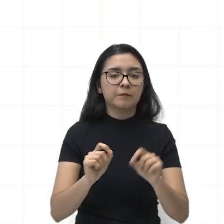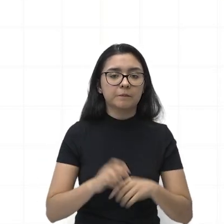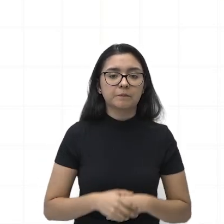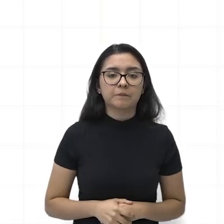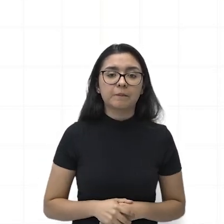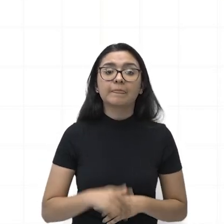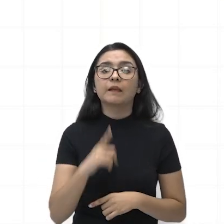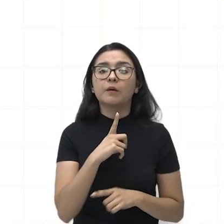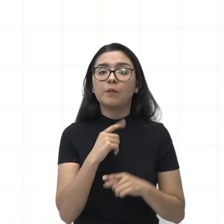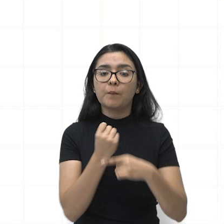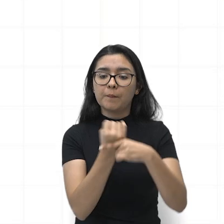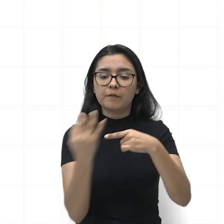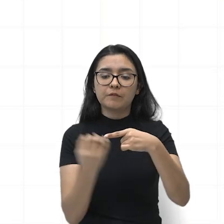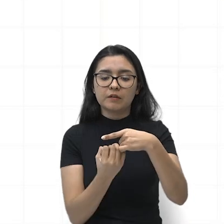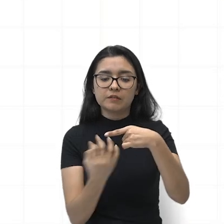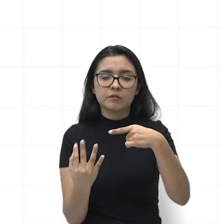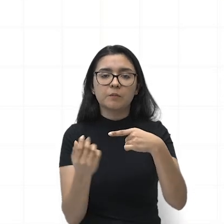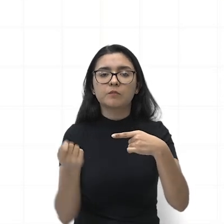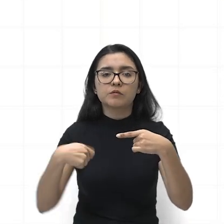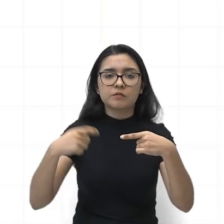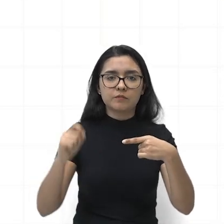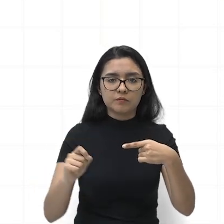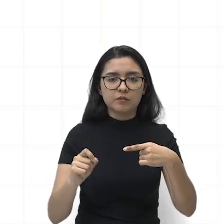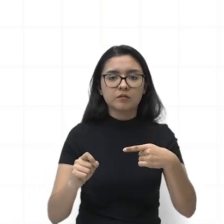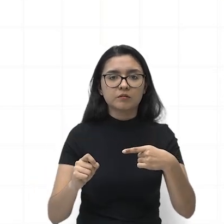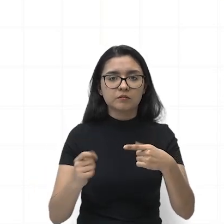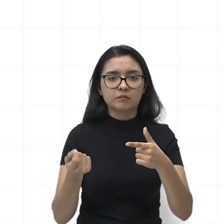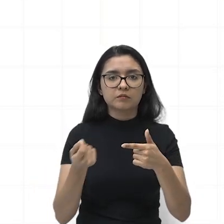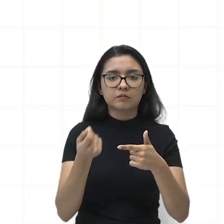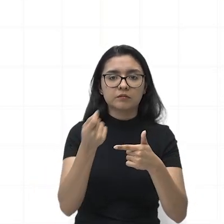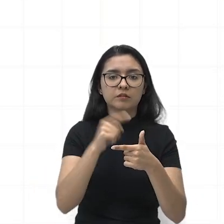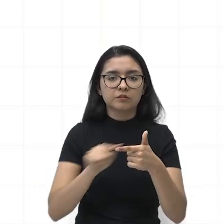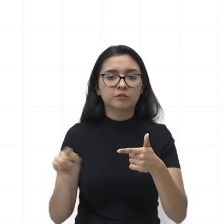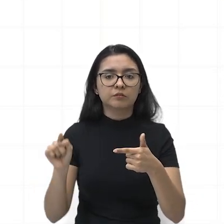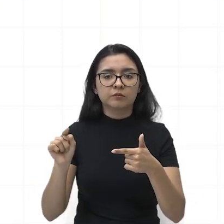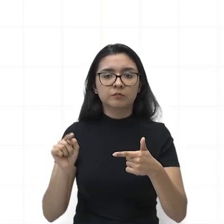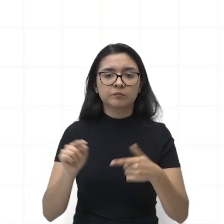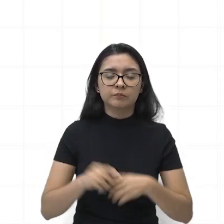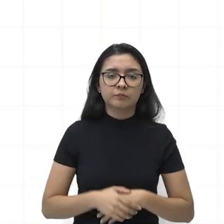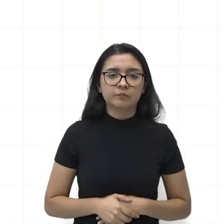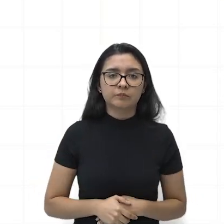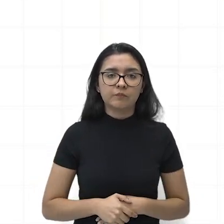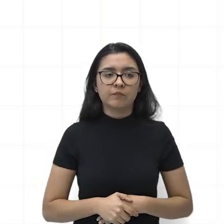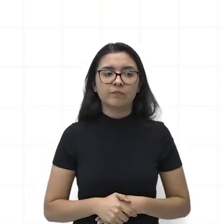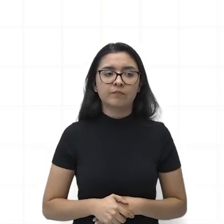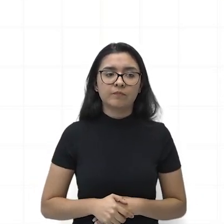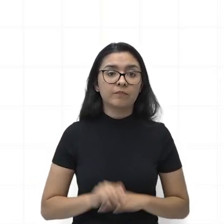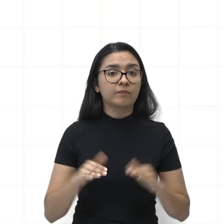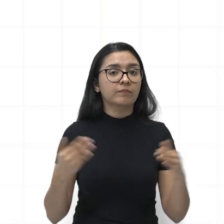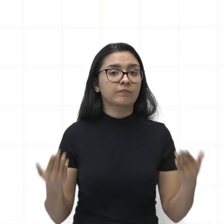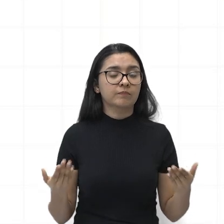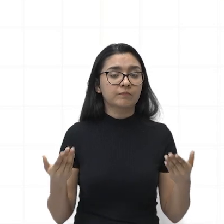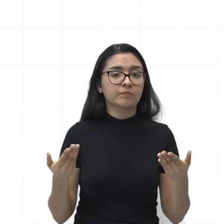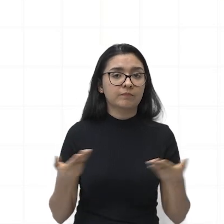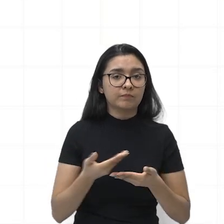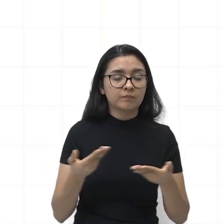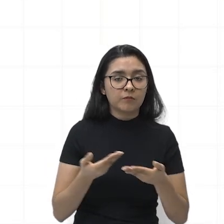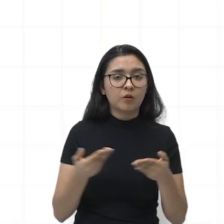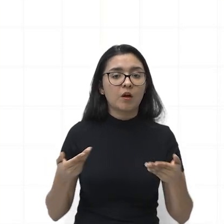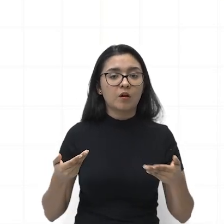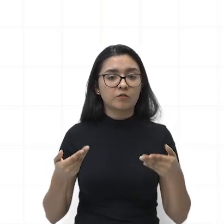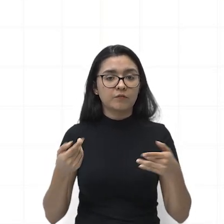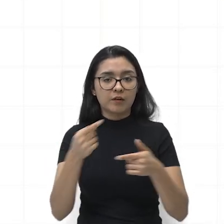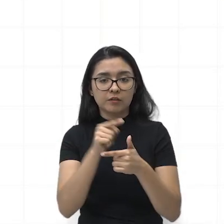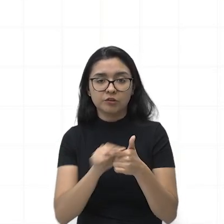estamos diante de uma fração que é possível que seja simplificada, tá bom? E aí, alunos, nesse caso, nós vamos